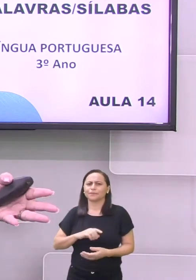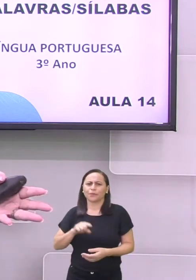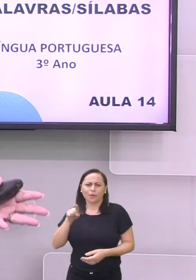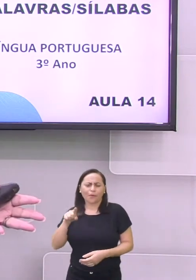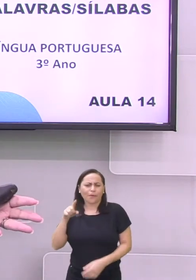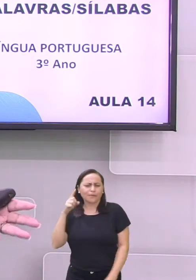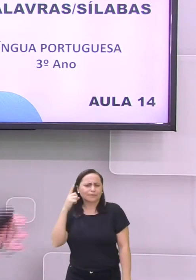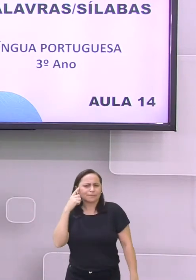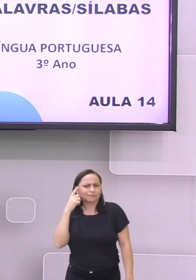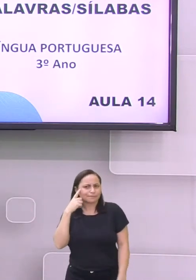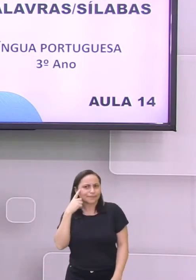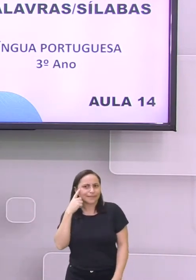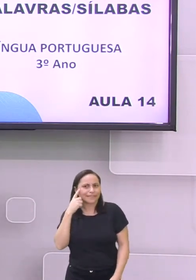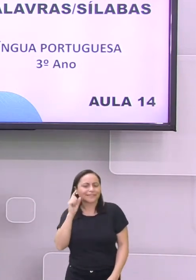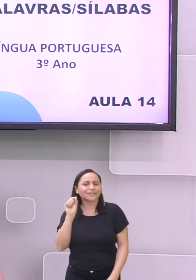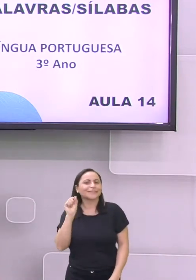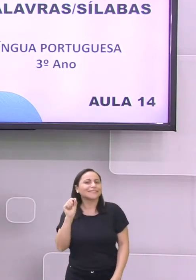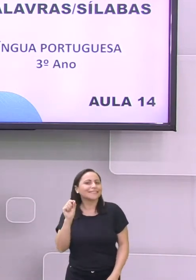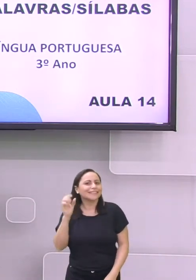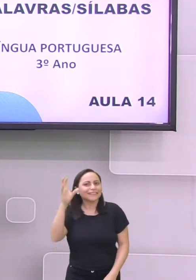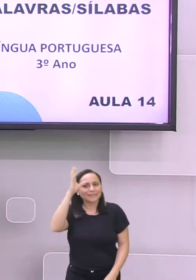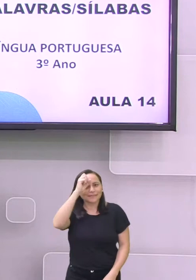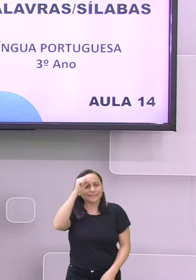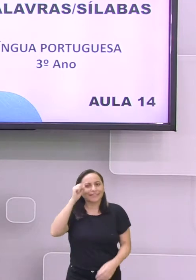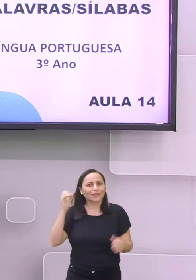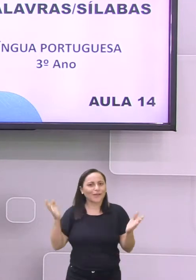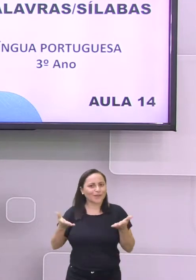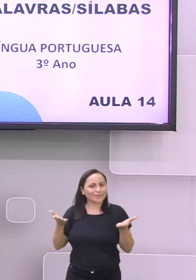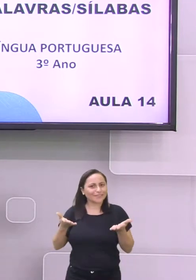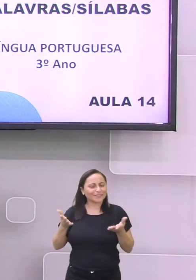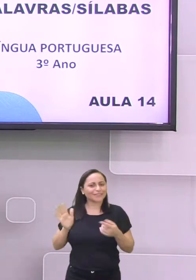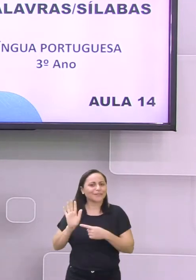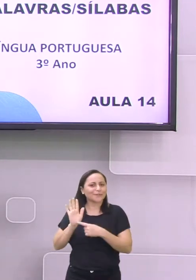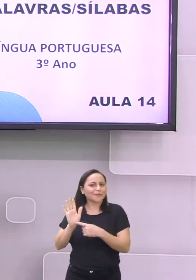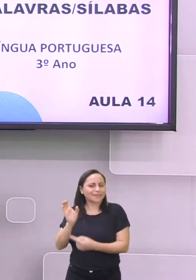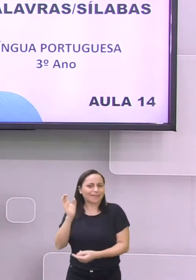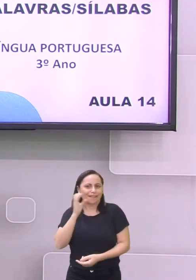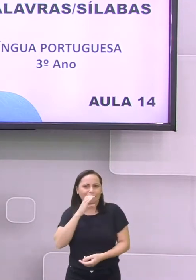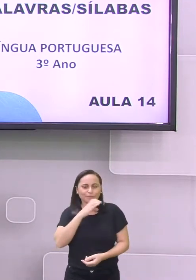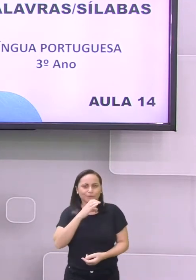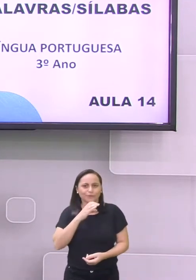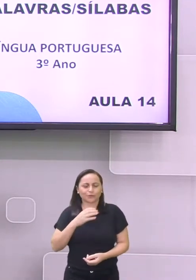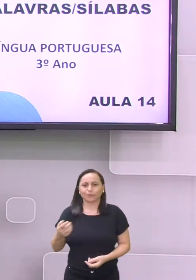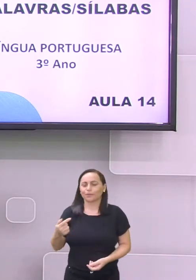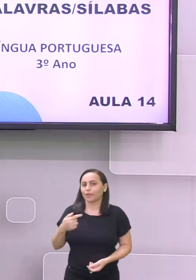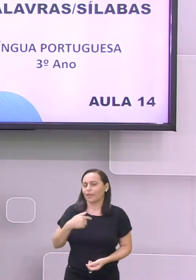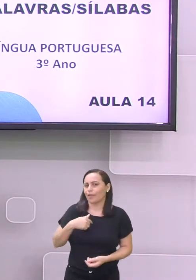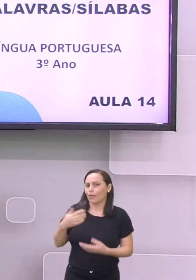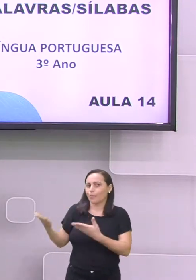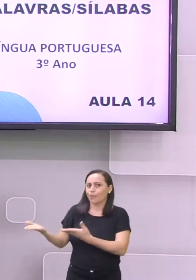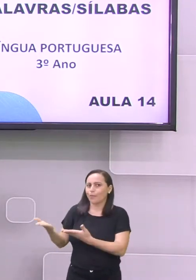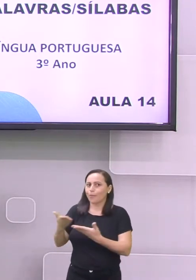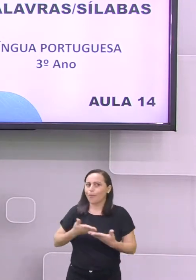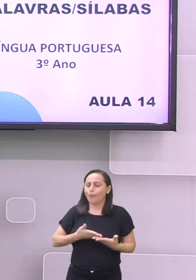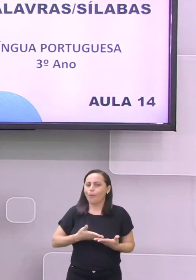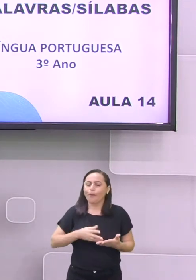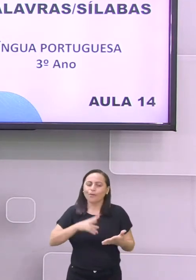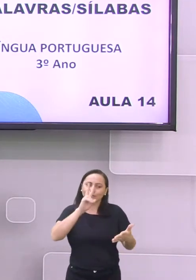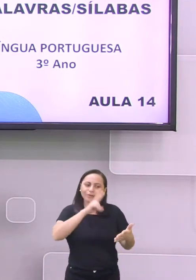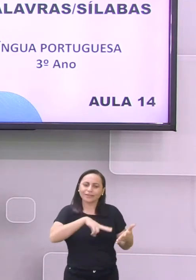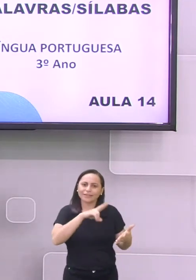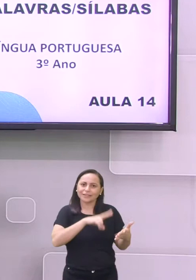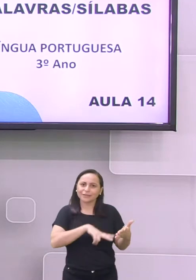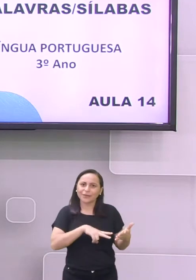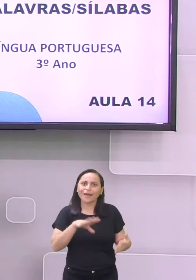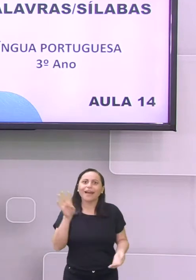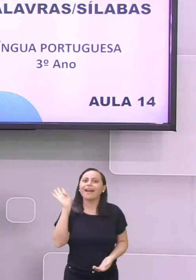vamos aprender hoje? Bom, falo já com vocês. Trouxe para vocês uma leitura bacana que